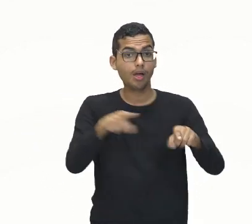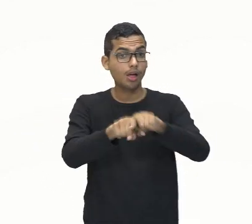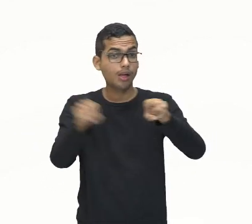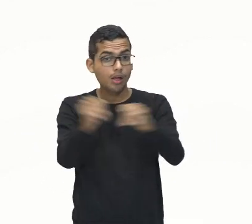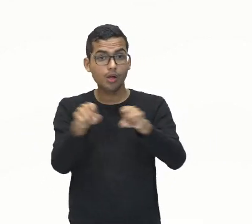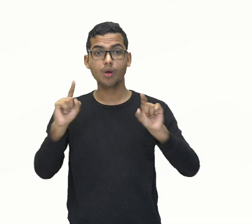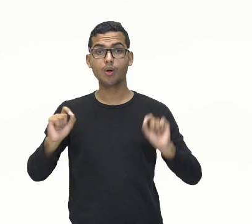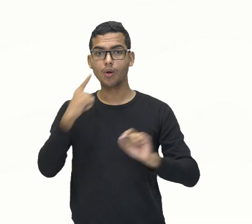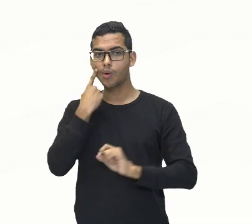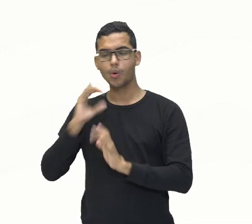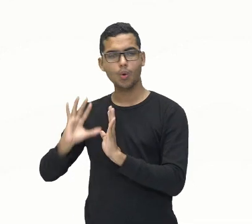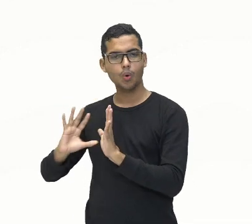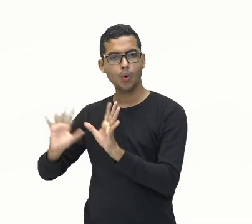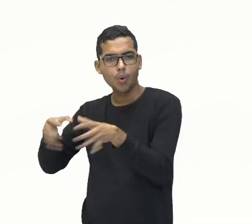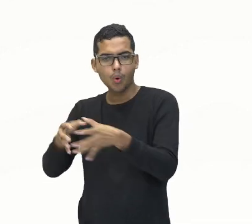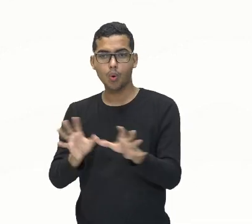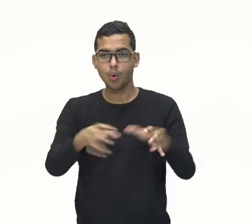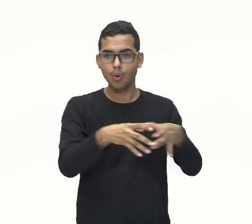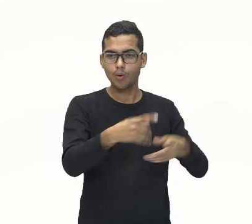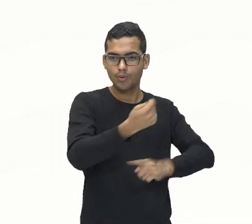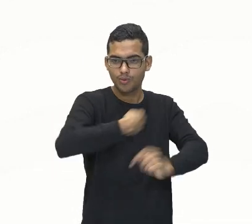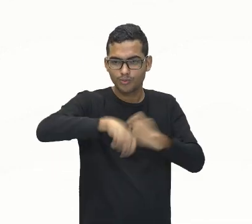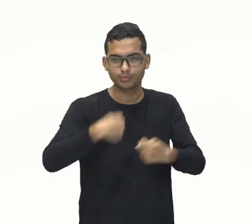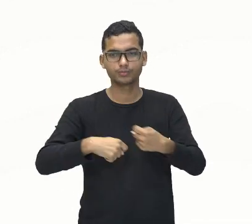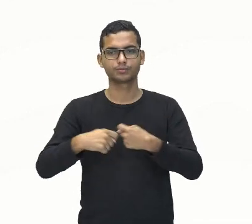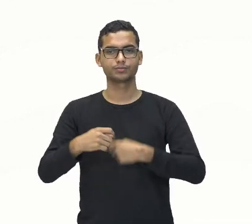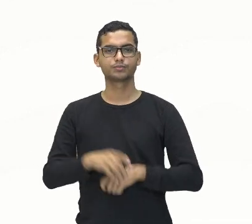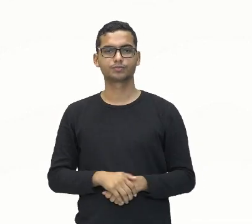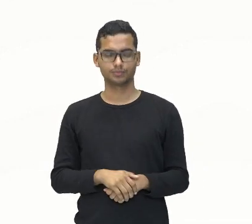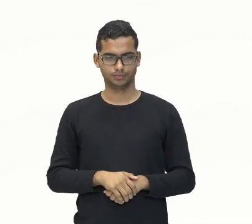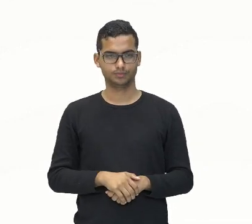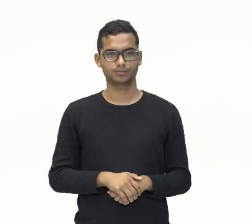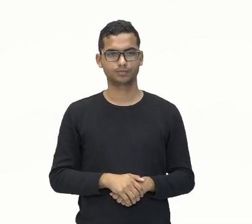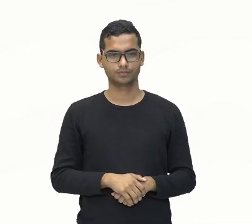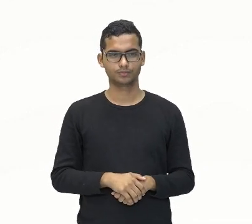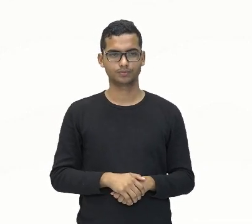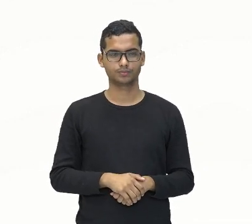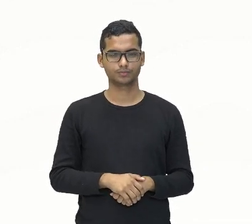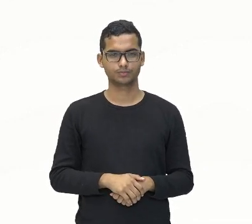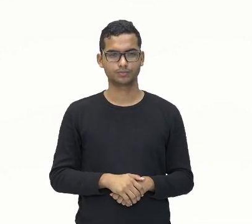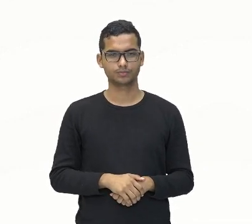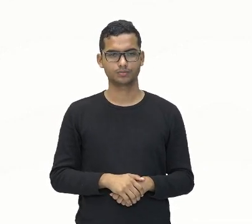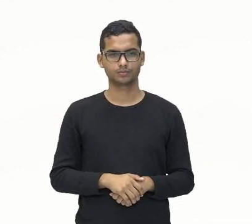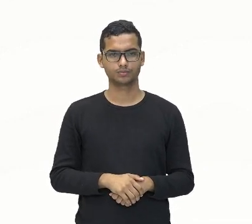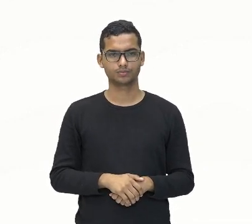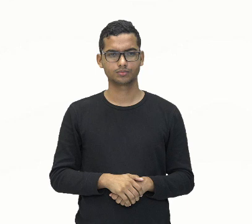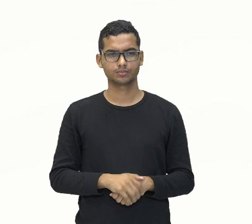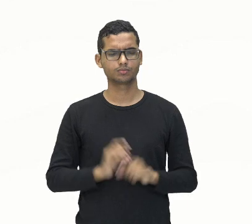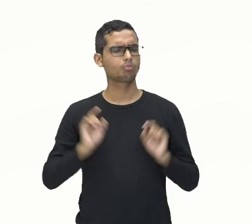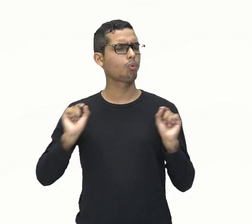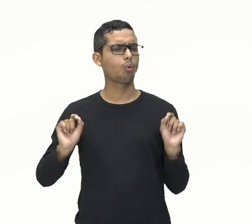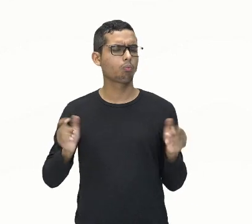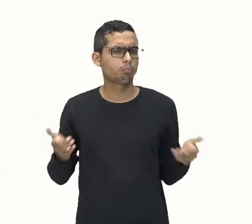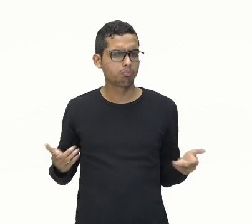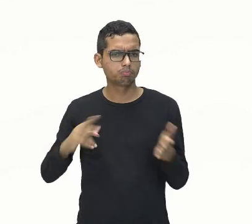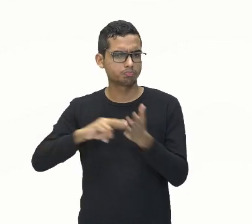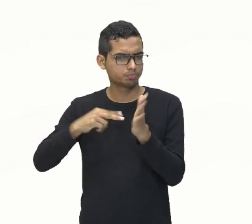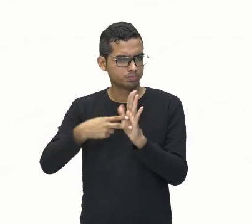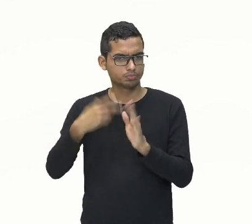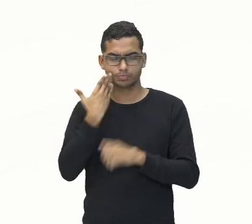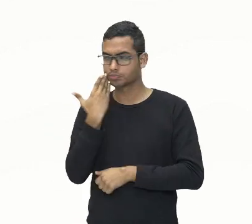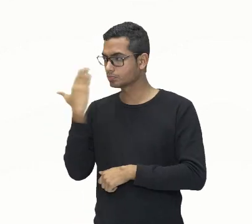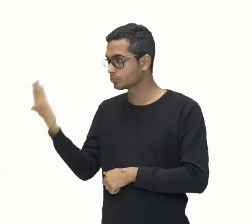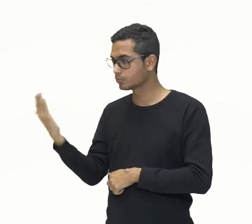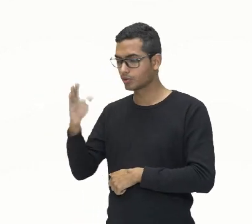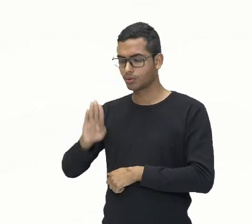falar aí sobre os famosos blocos econômicos. O que são esses blocos econômicos? Vocês